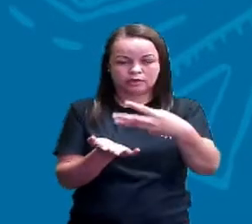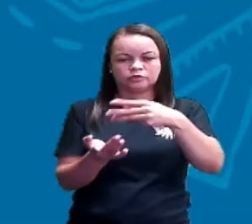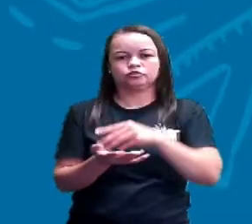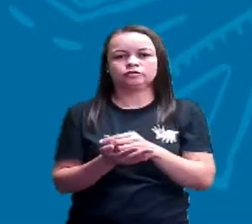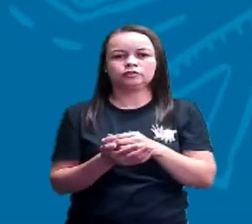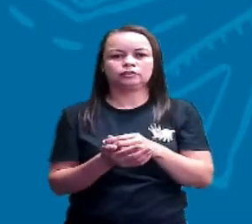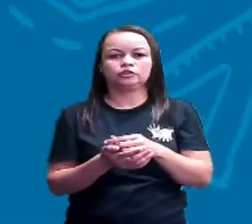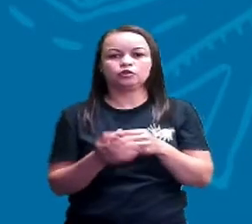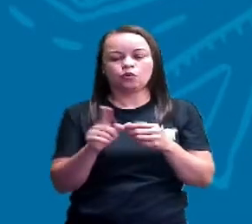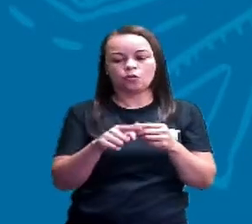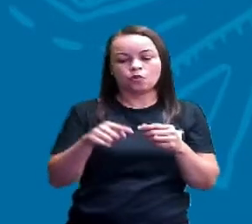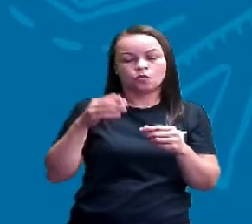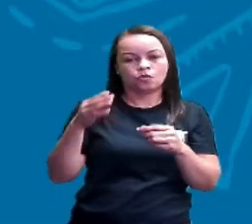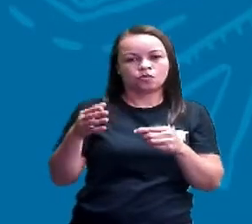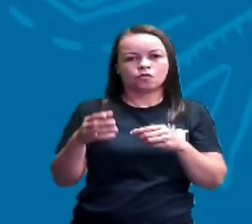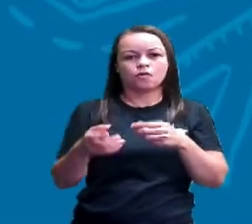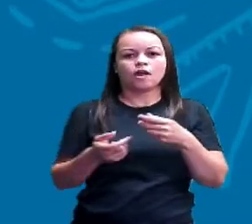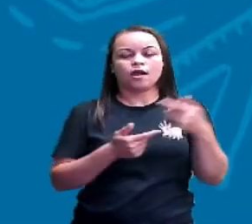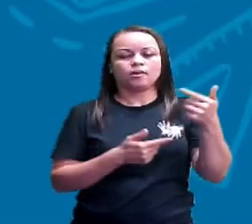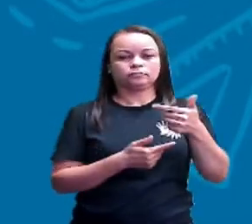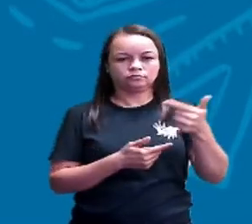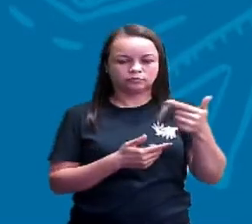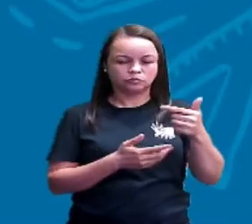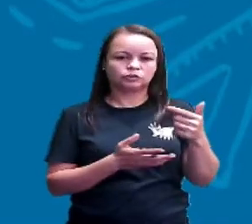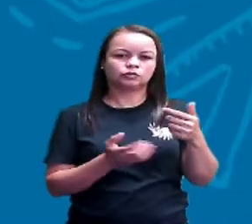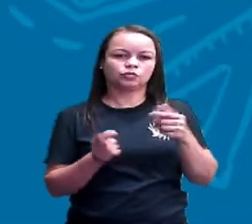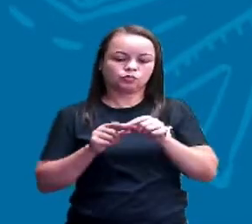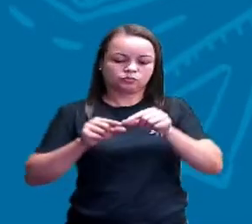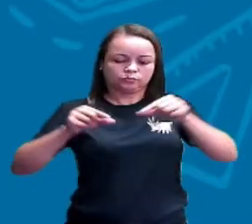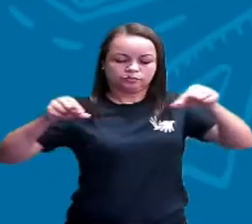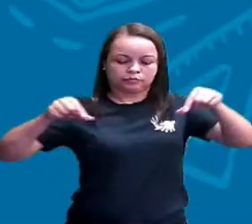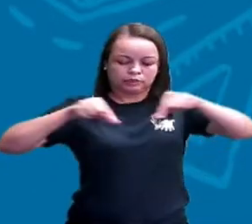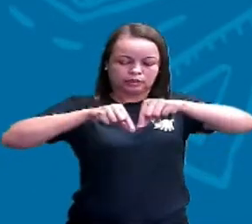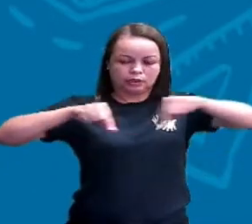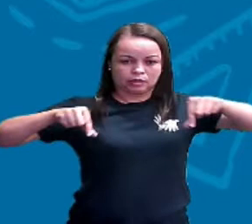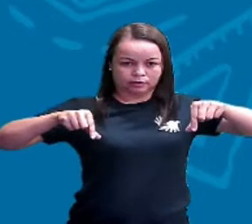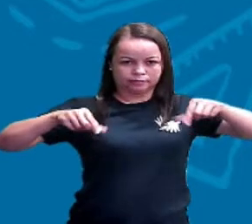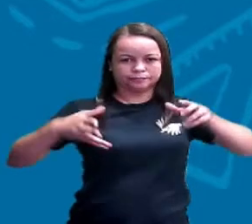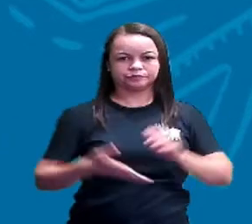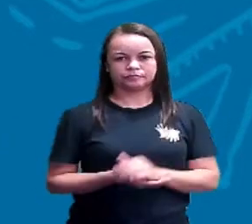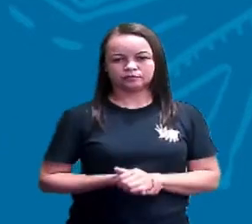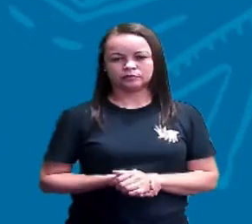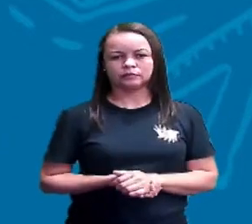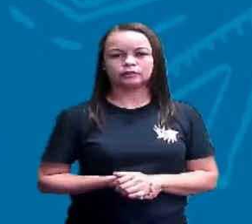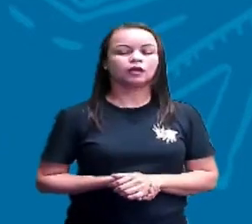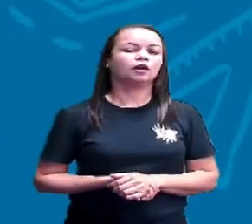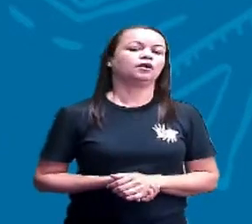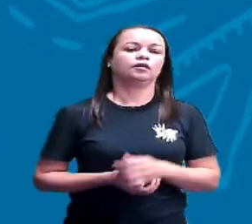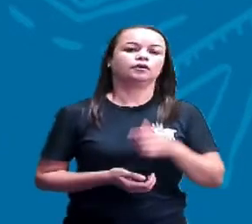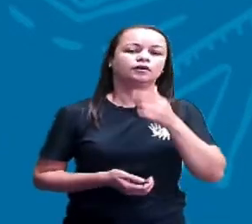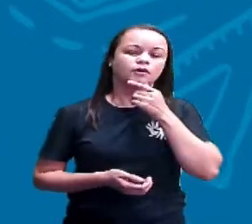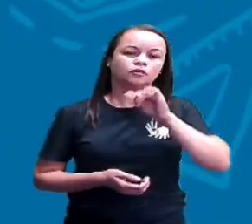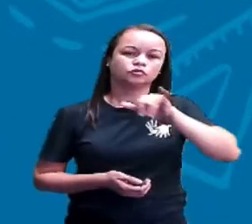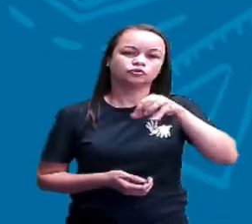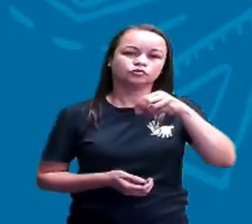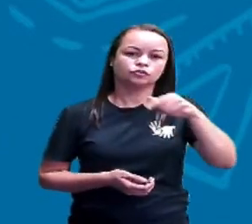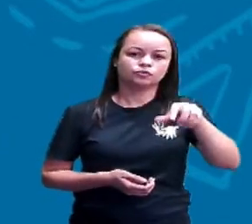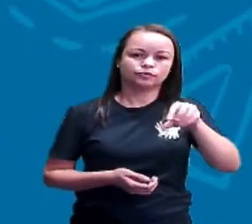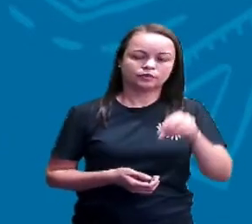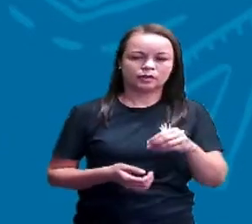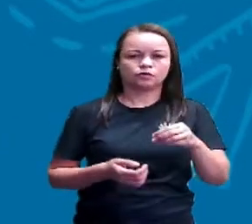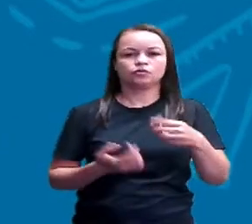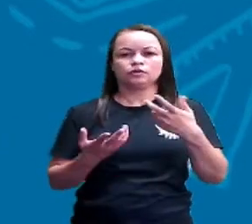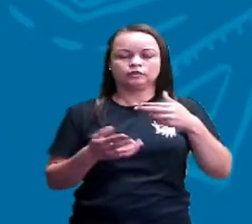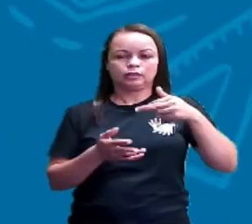segunda lata, formando uma barra. Então, aí, ó, o João colocou uma lata,